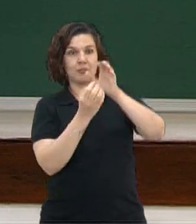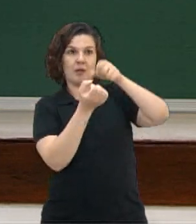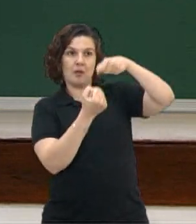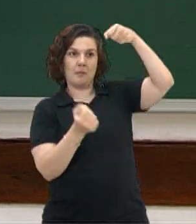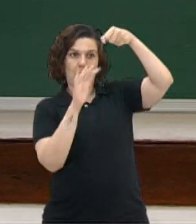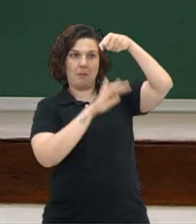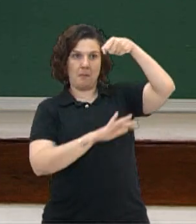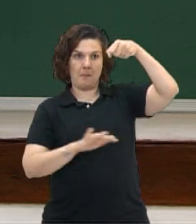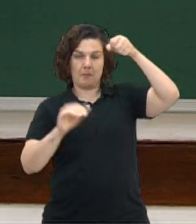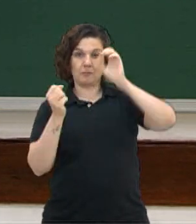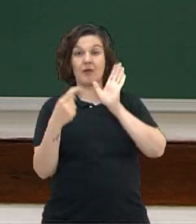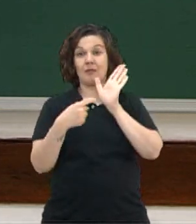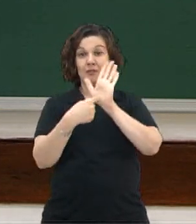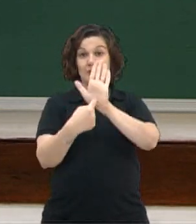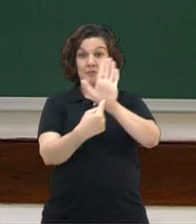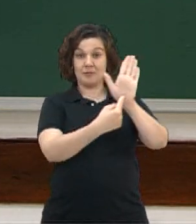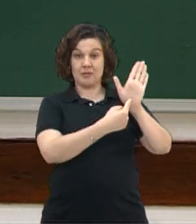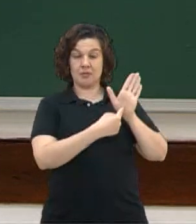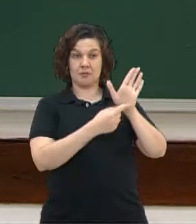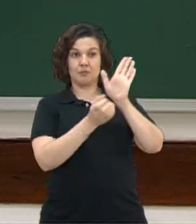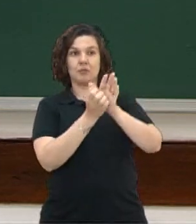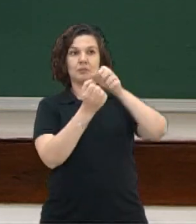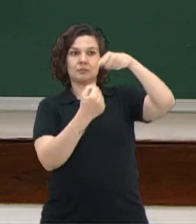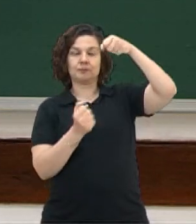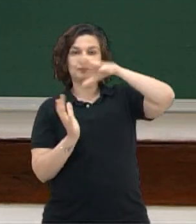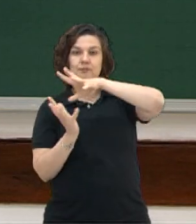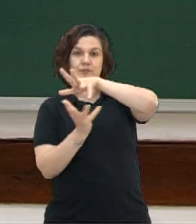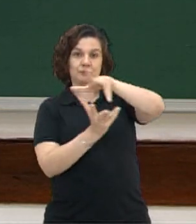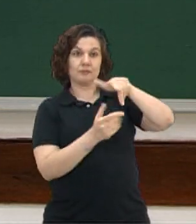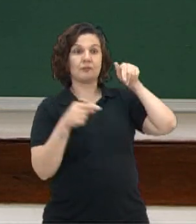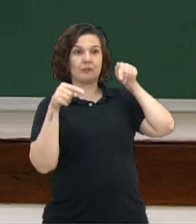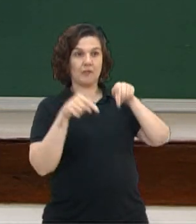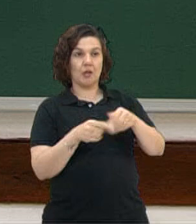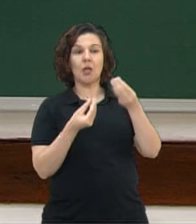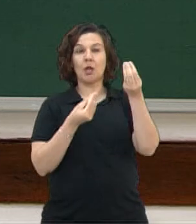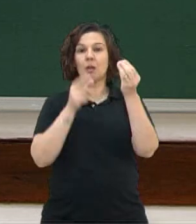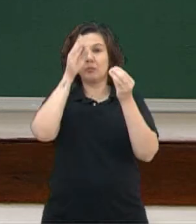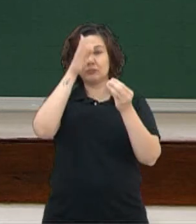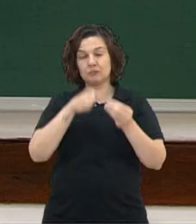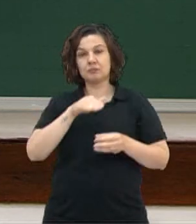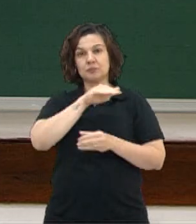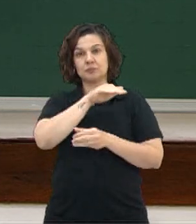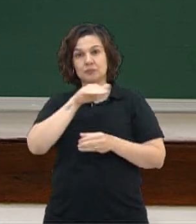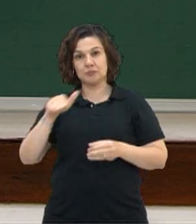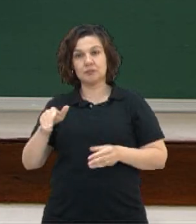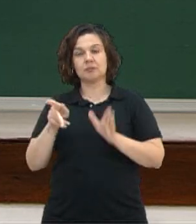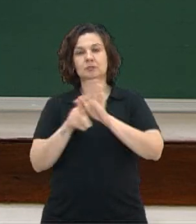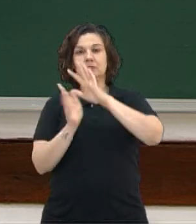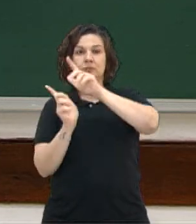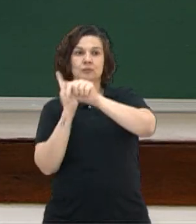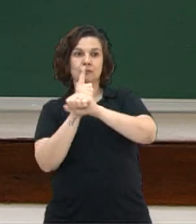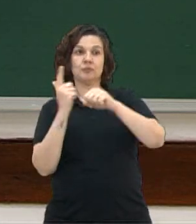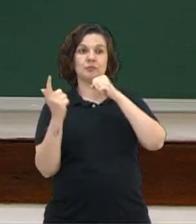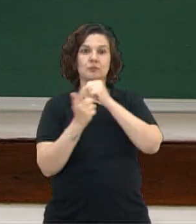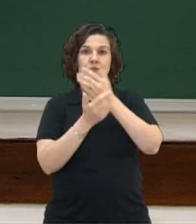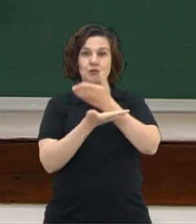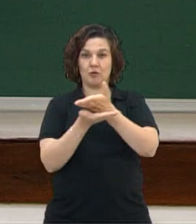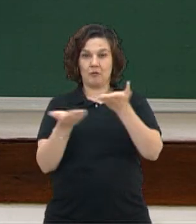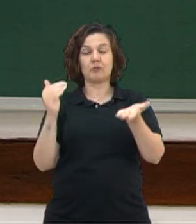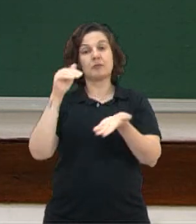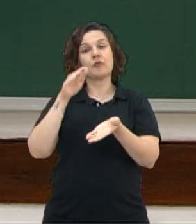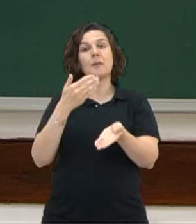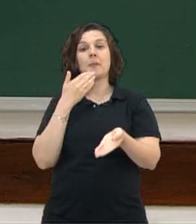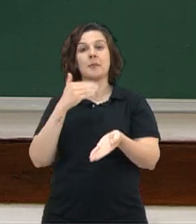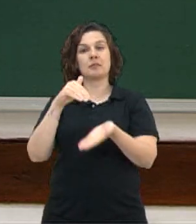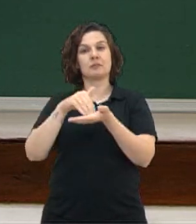e coordenadas geográficas, que foram os assuntos que chegaram, por meio de pedidos, aí à Secretaria de Estado da Educação e do Esporte, para que